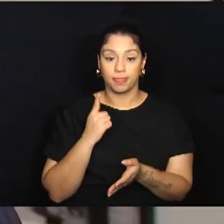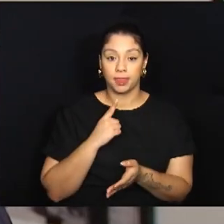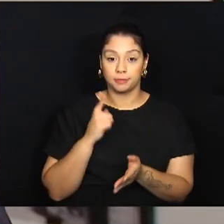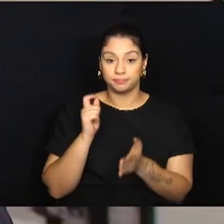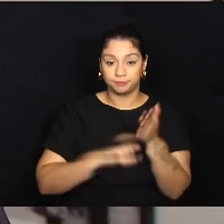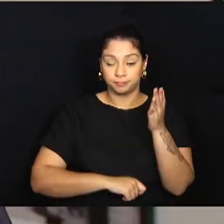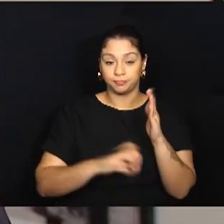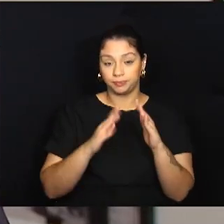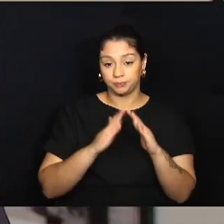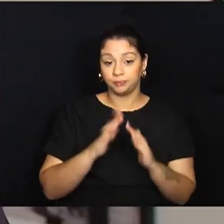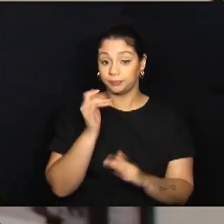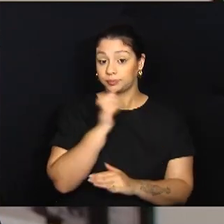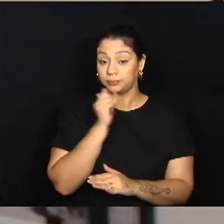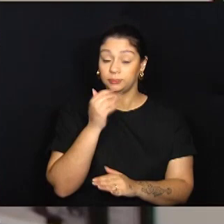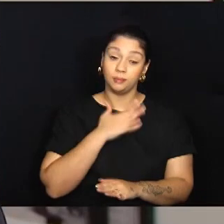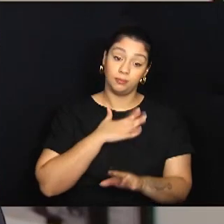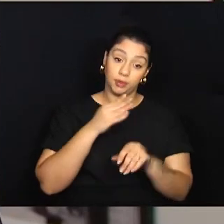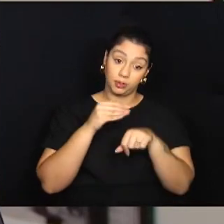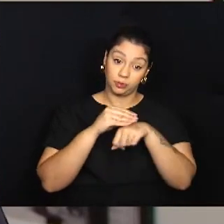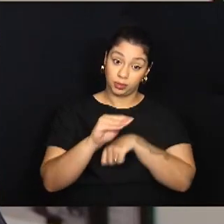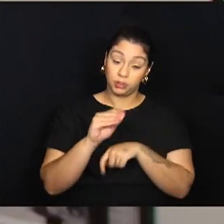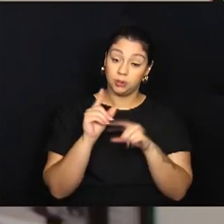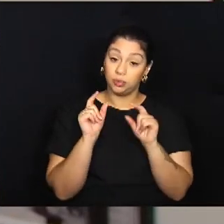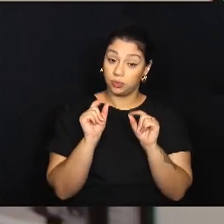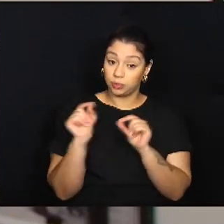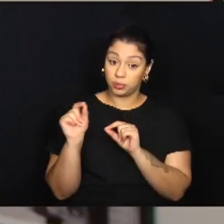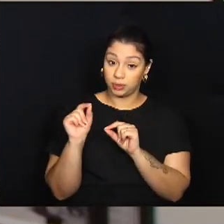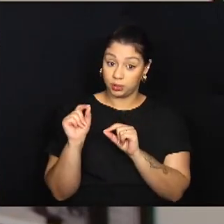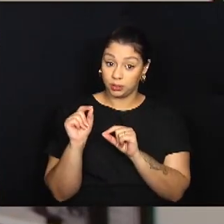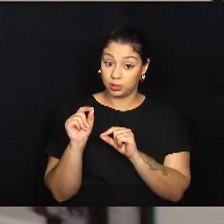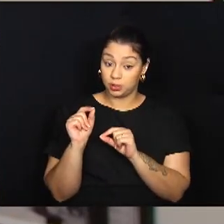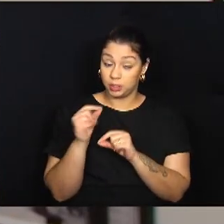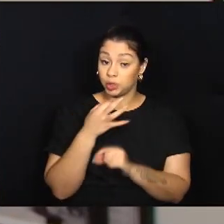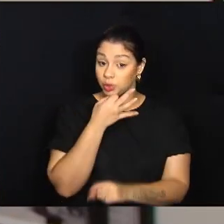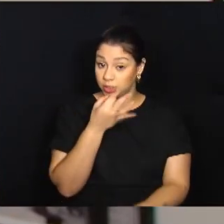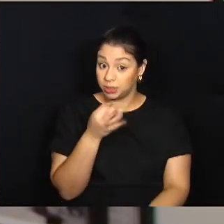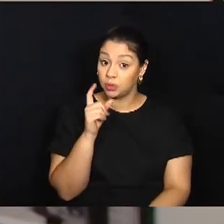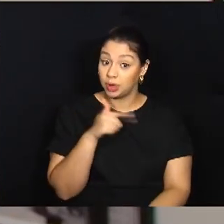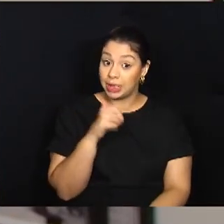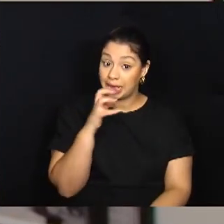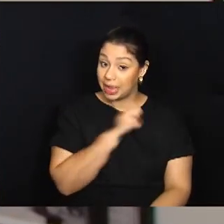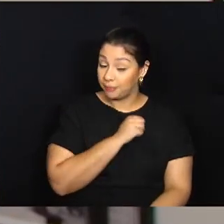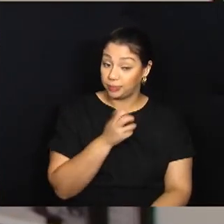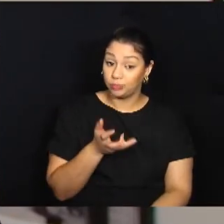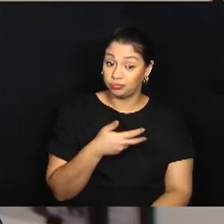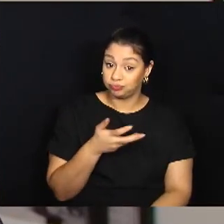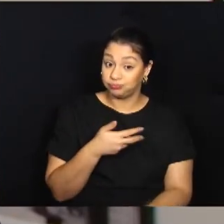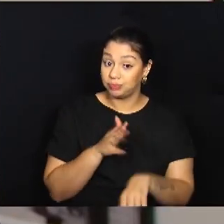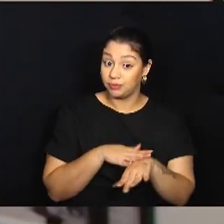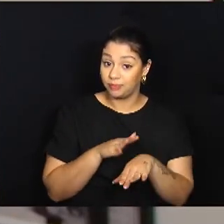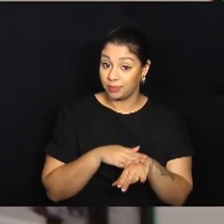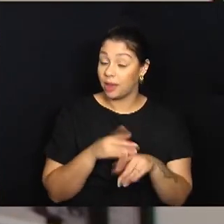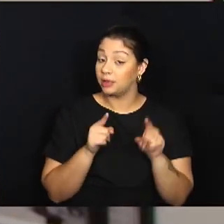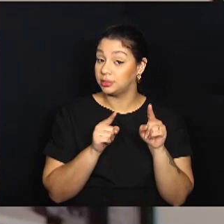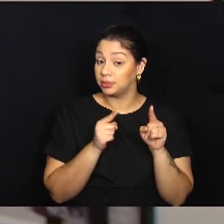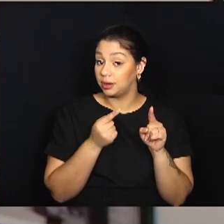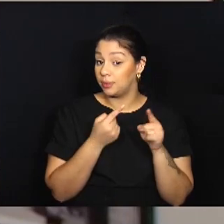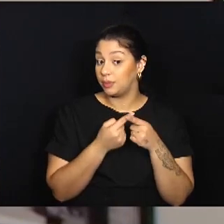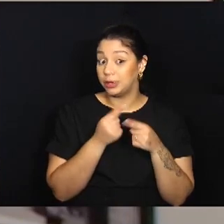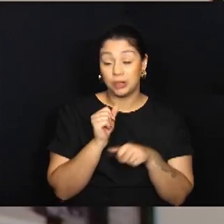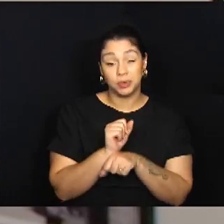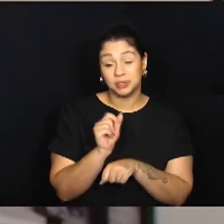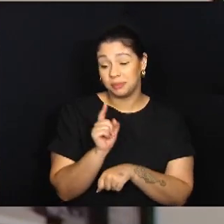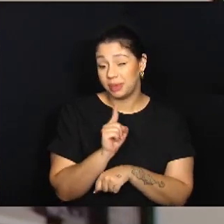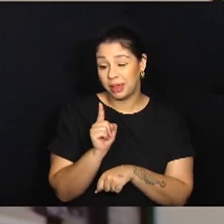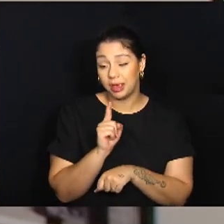italiana, a minha sugestão é que acelere um pouquinho, né, essa operação, no sentido de não espere, não